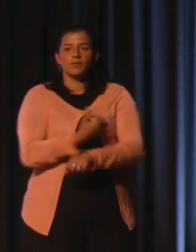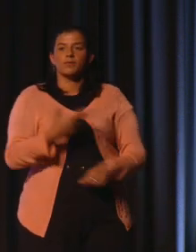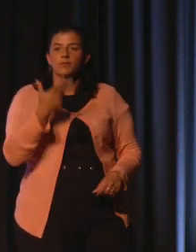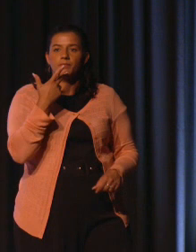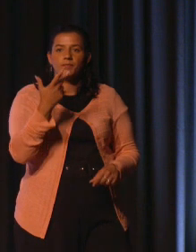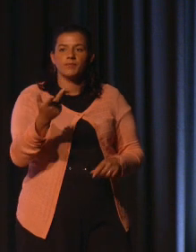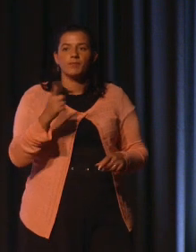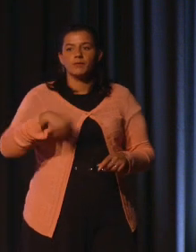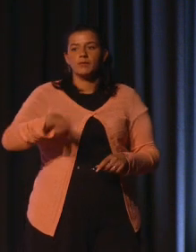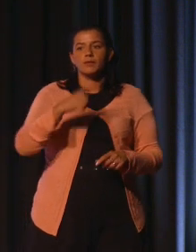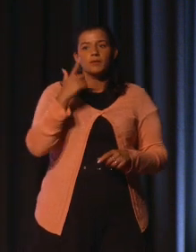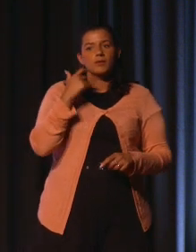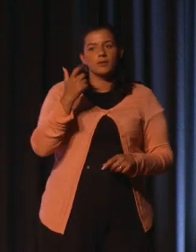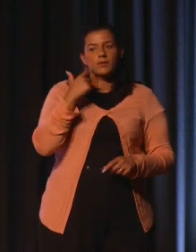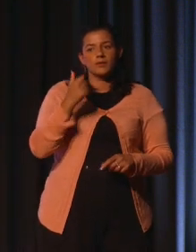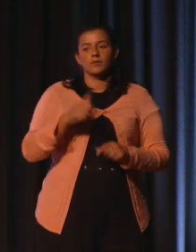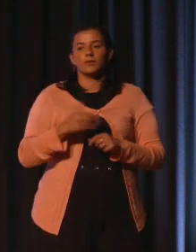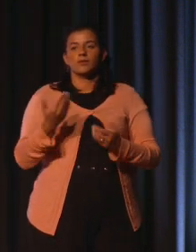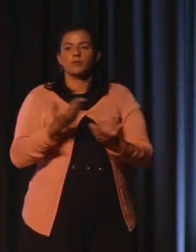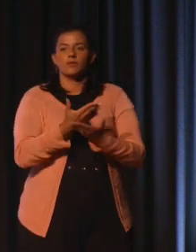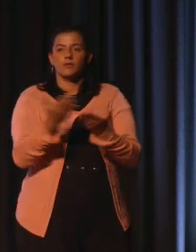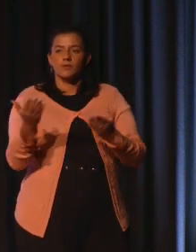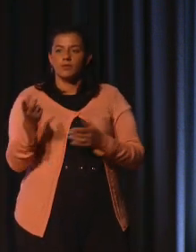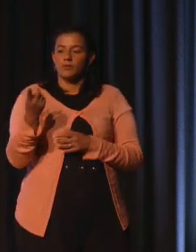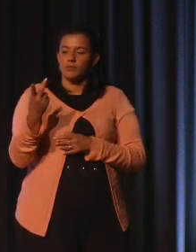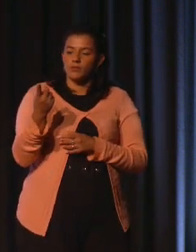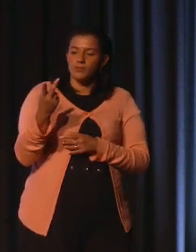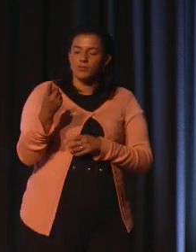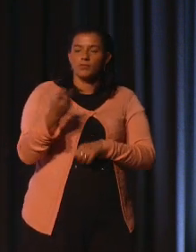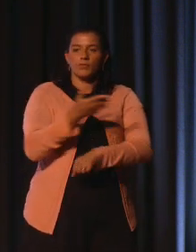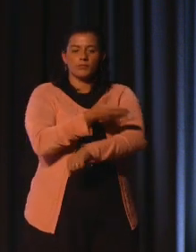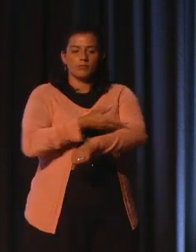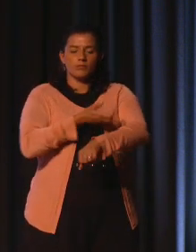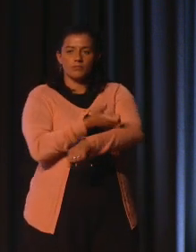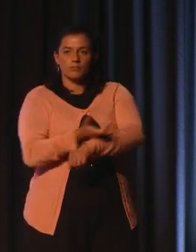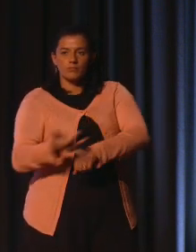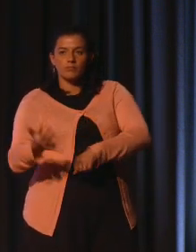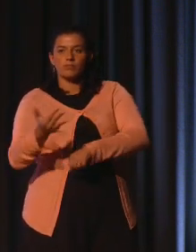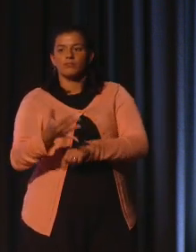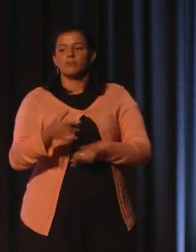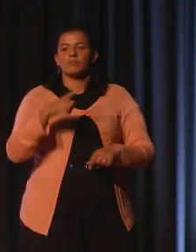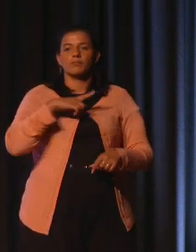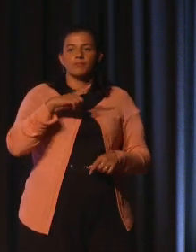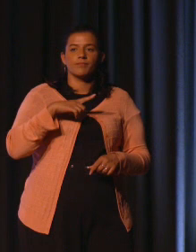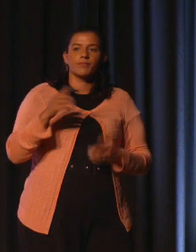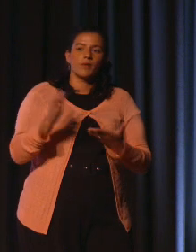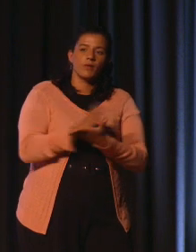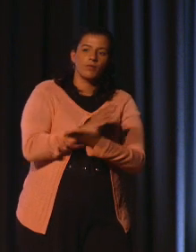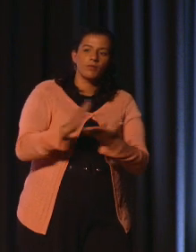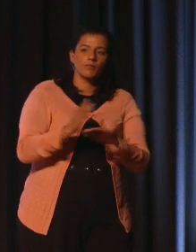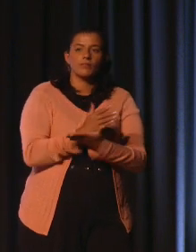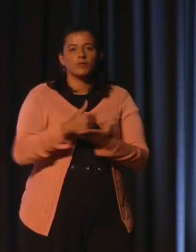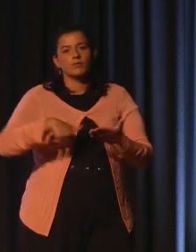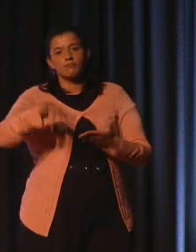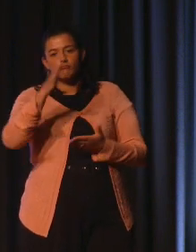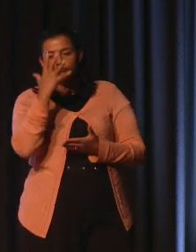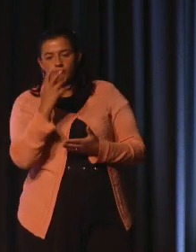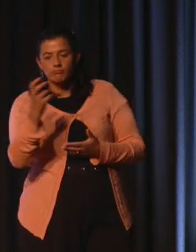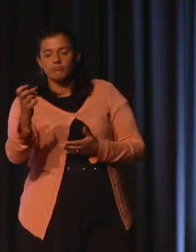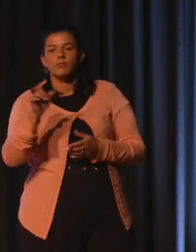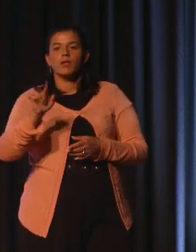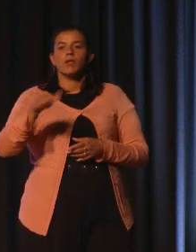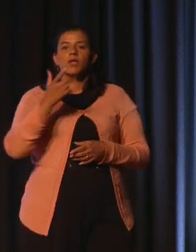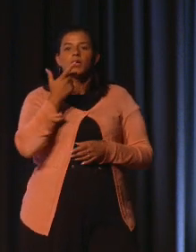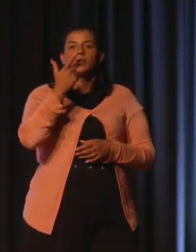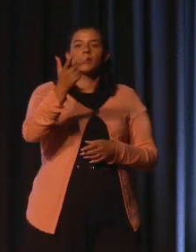falar pouco, senão eu choro. Porque eu estou há 12 anos na hemofilia e uma das coisas que mais chama a atenção é assim, ela